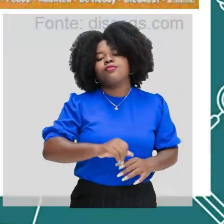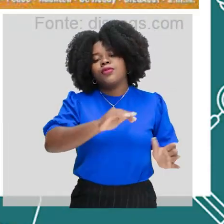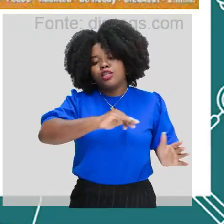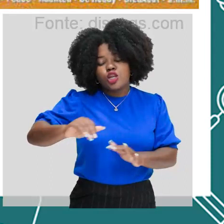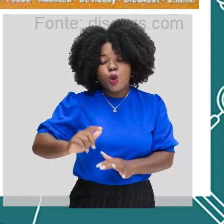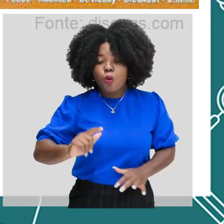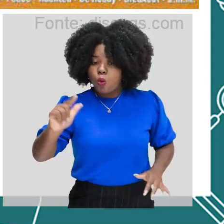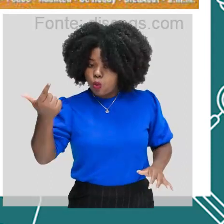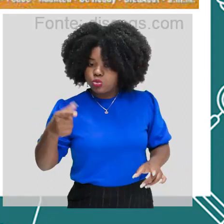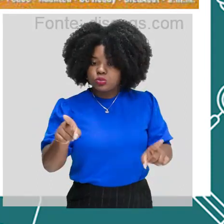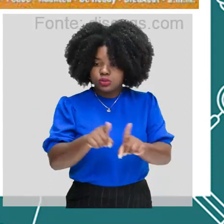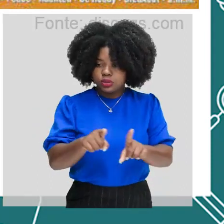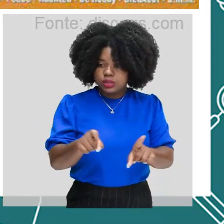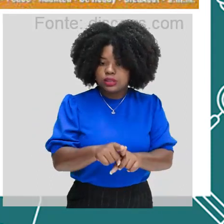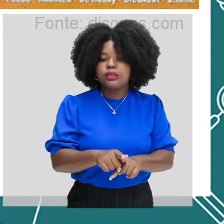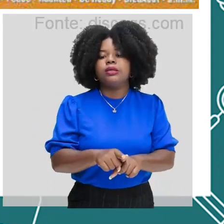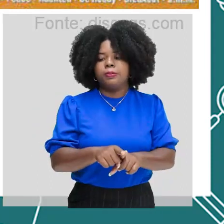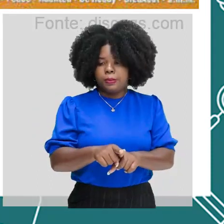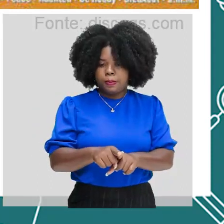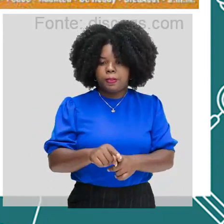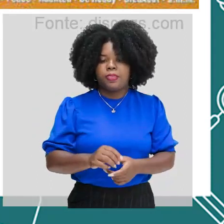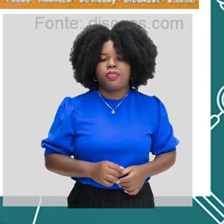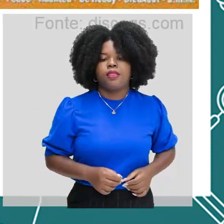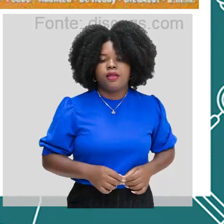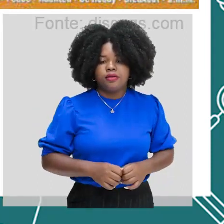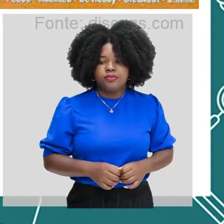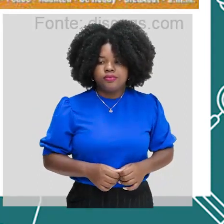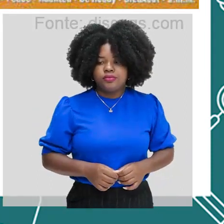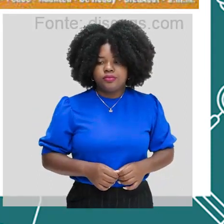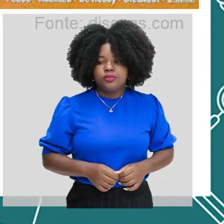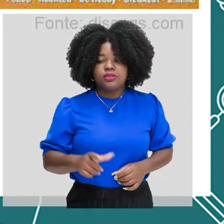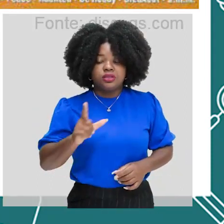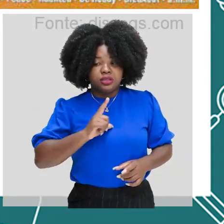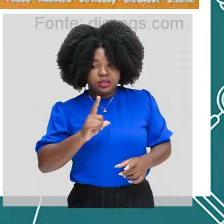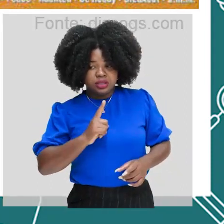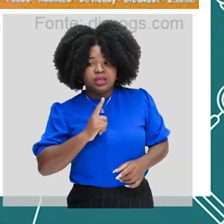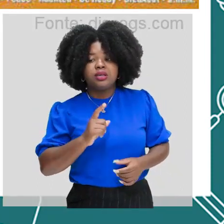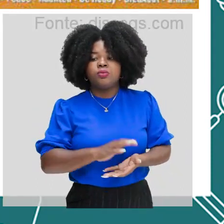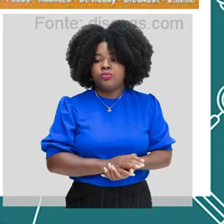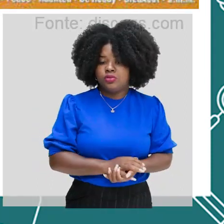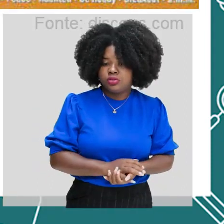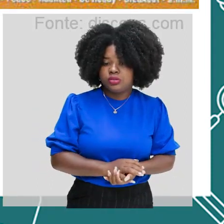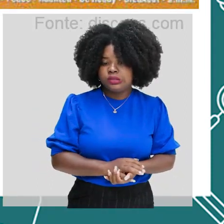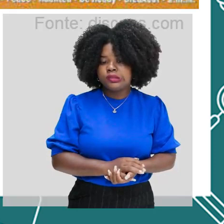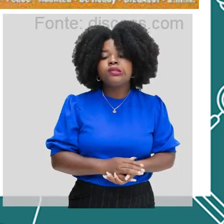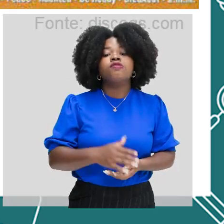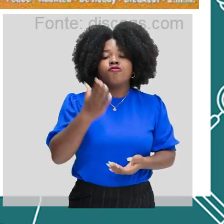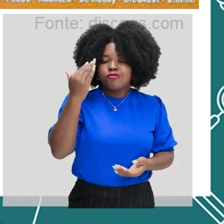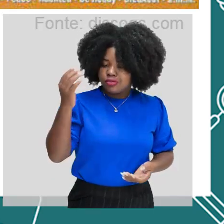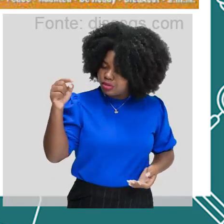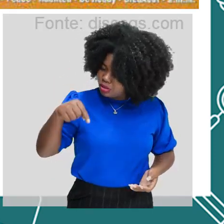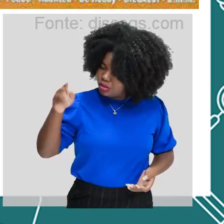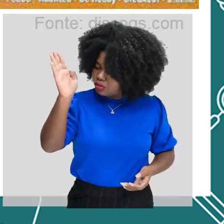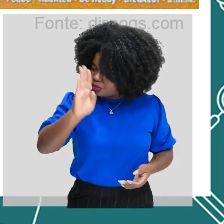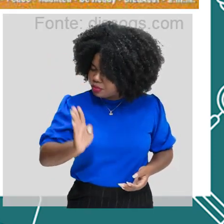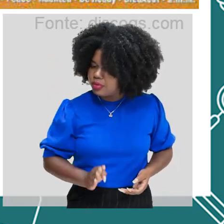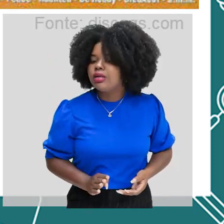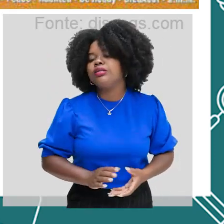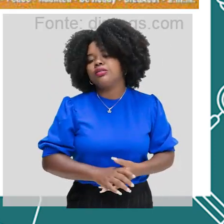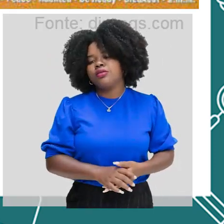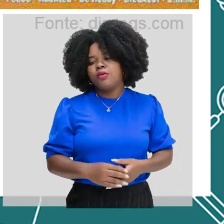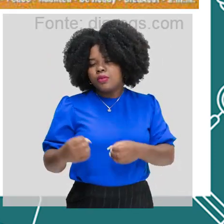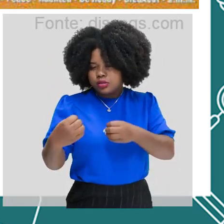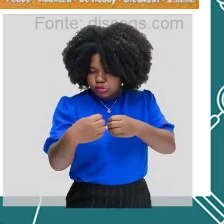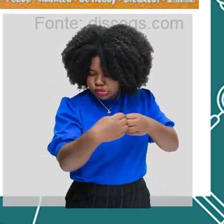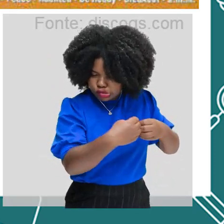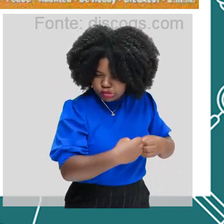Outro cantor que também se destacou bastante nesse gênero e ficou muito famoso aqui no Brasil, até pela sua